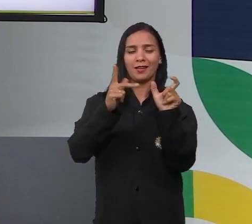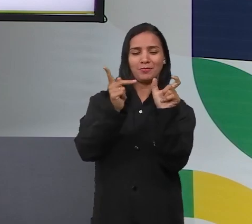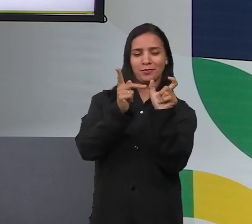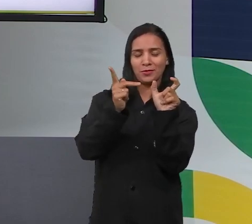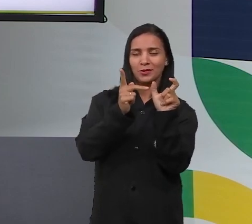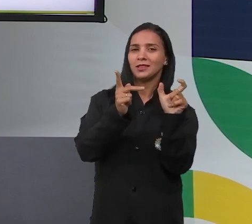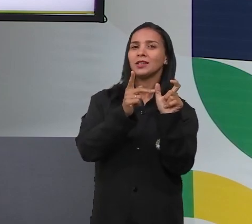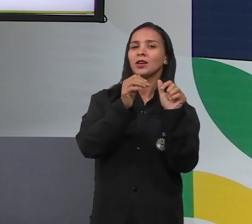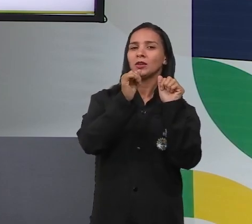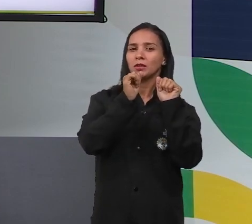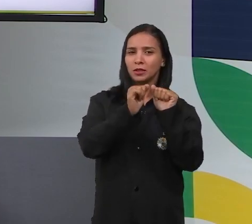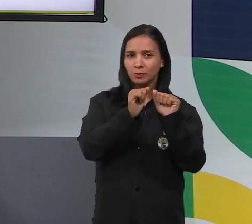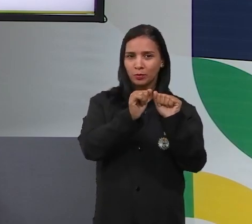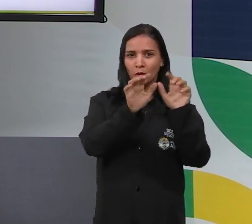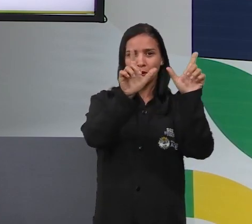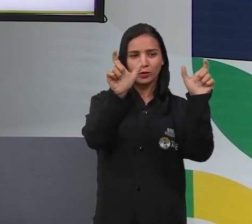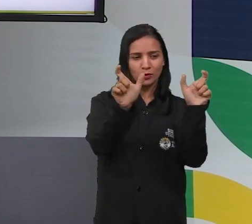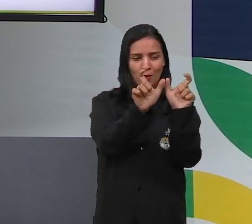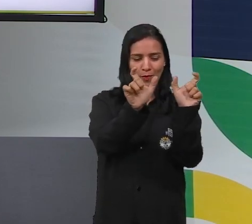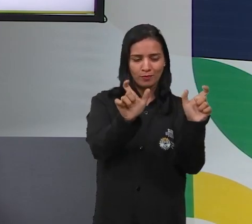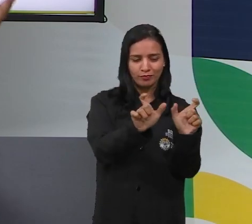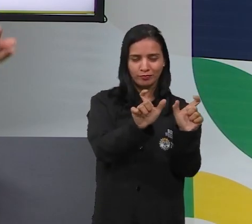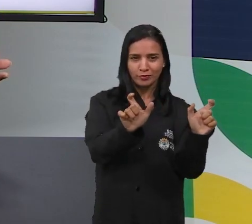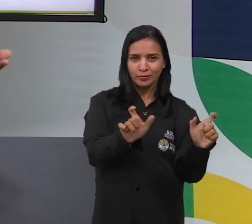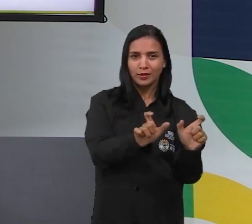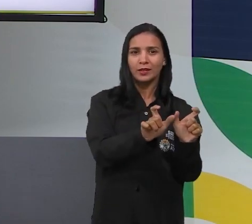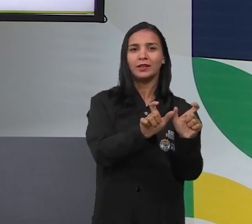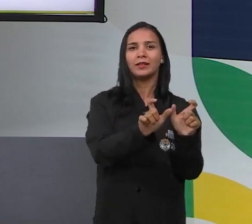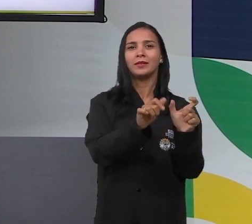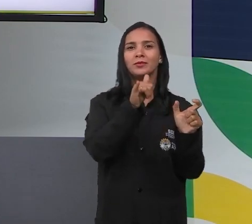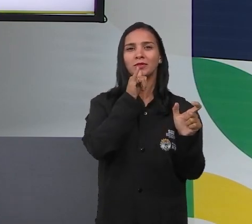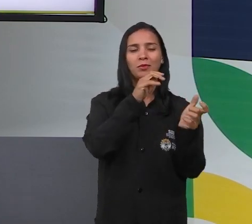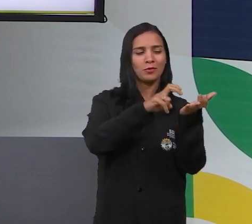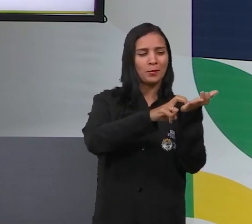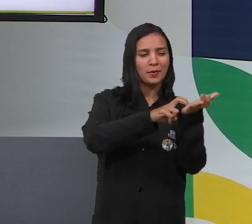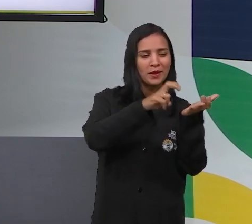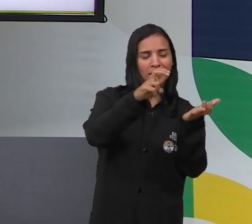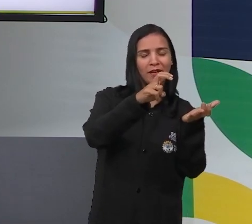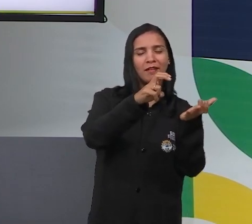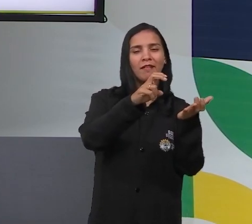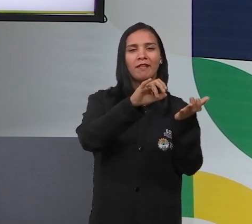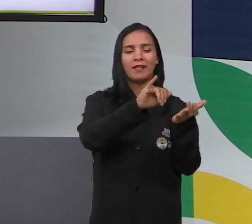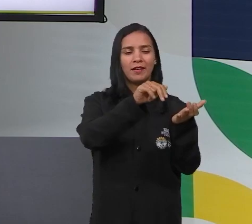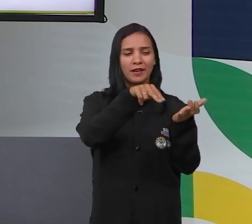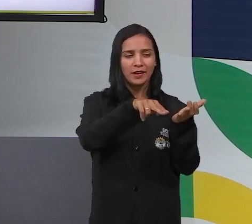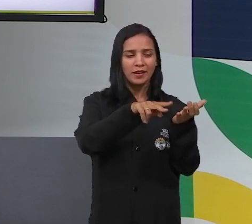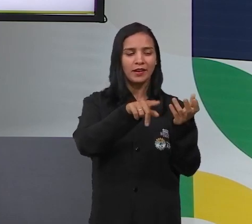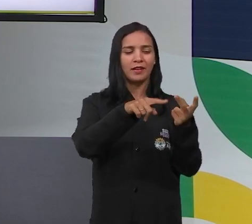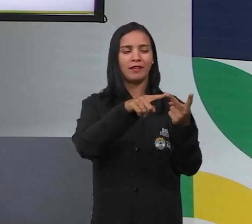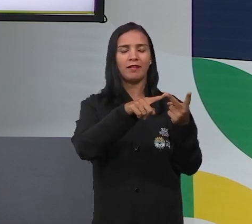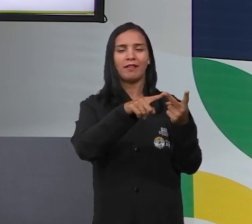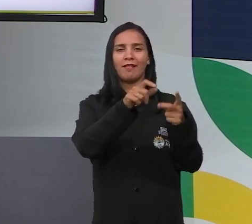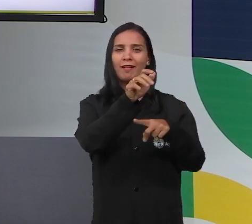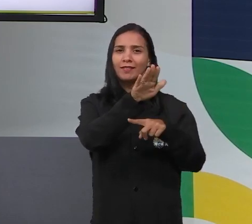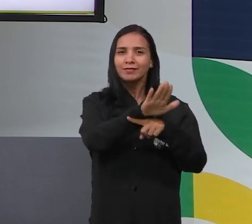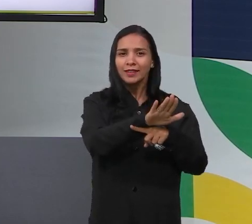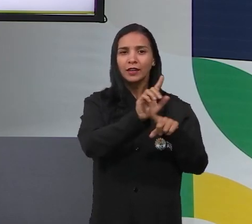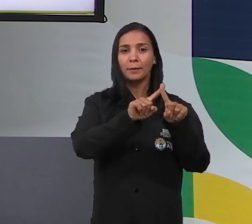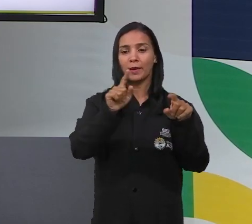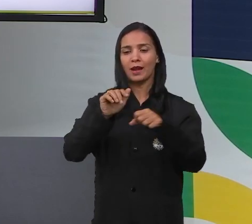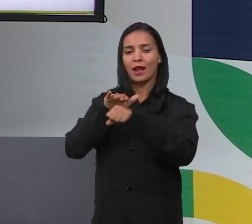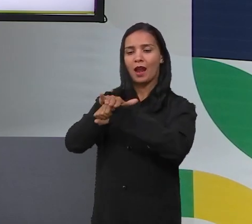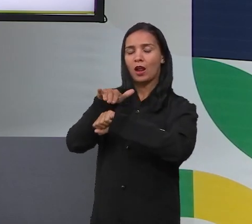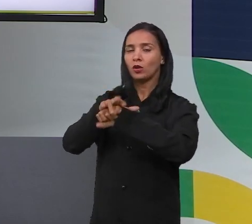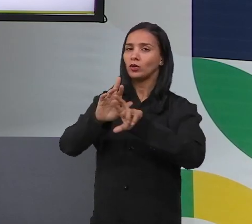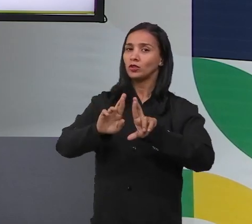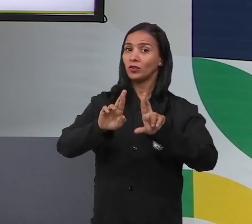preposições que acompanham in the morning, de manhã, in the afternoon, à tarde, porém com a noite nós